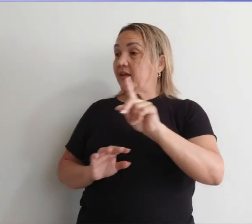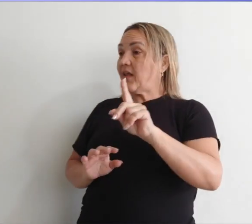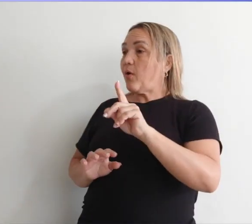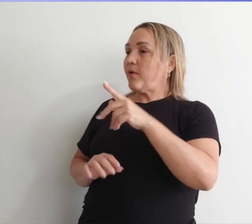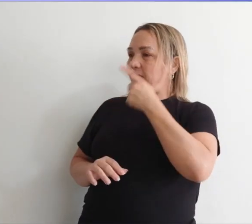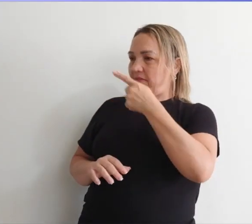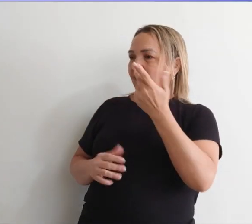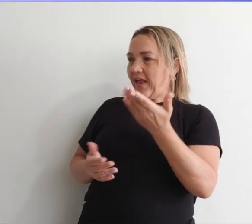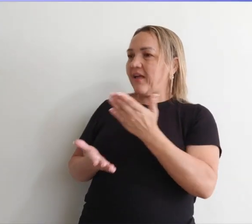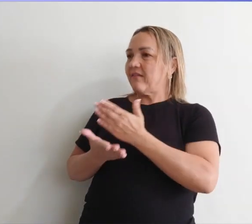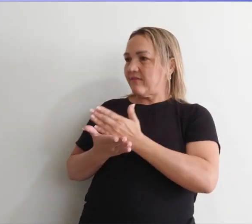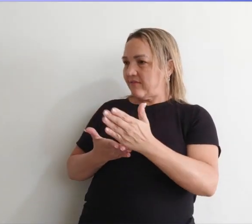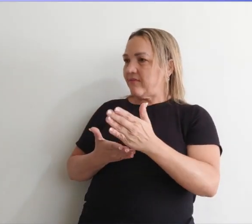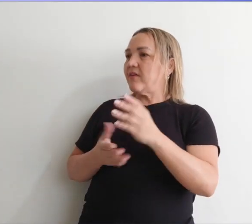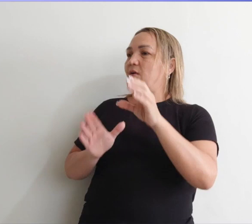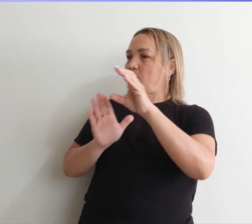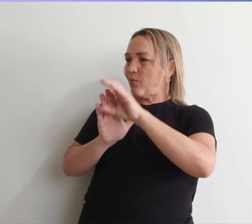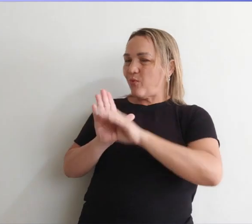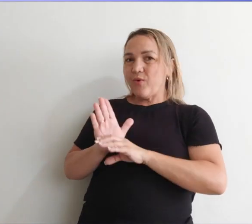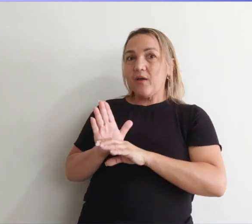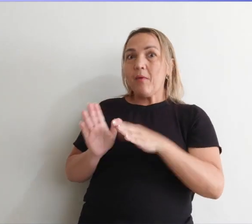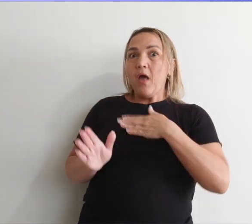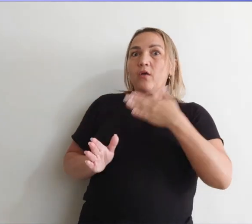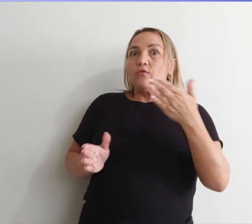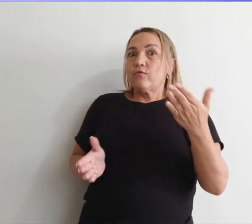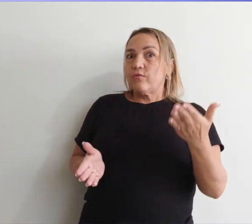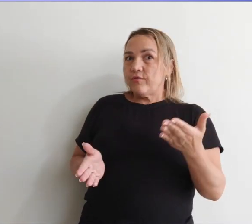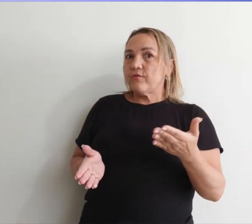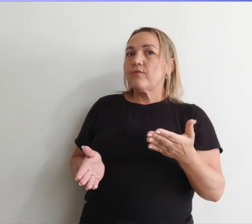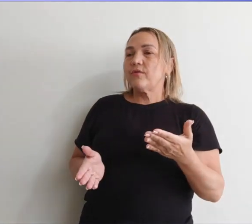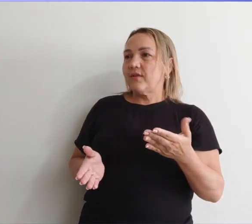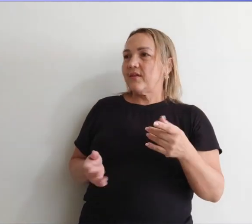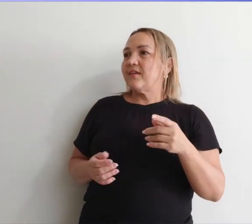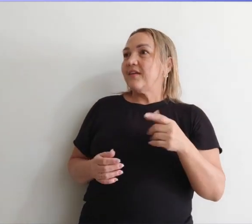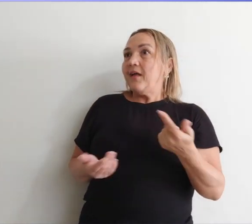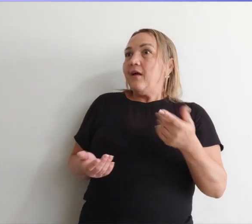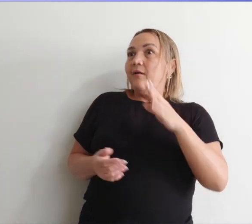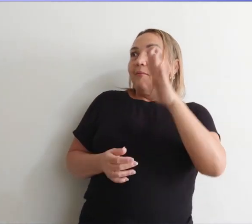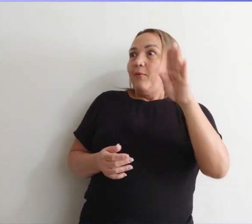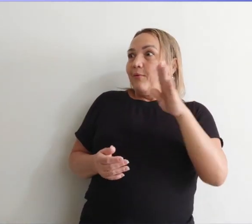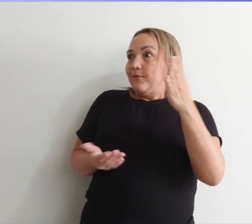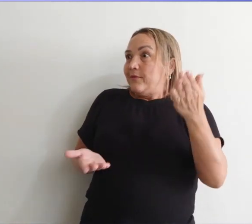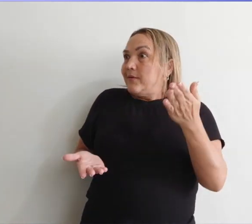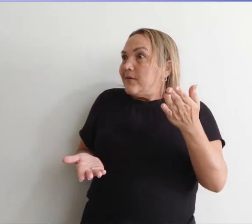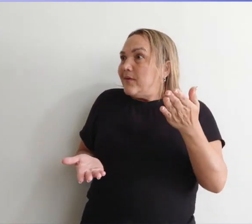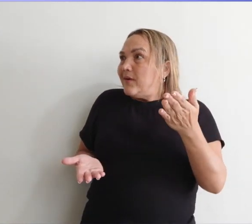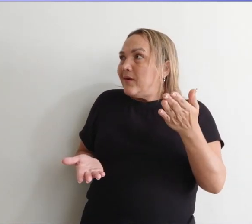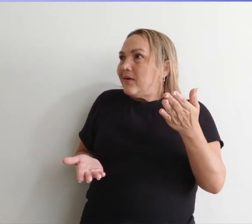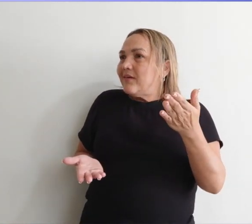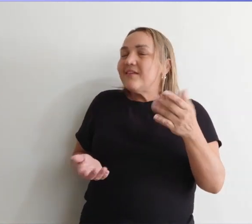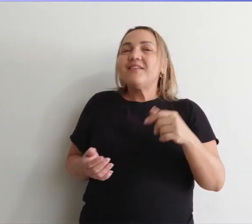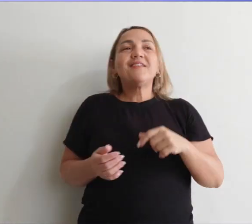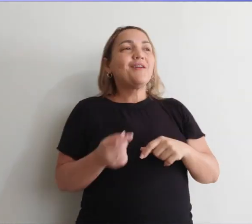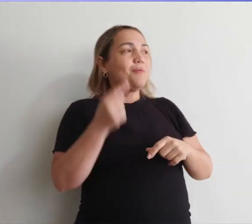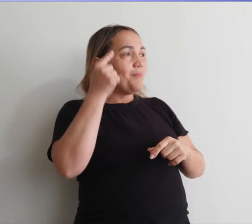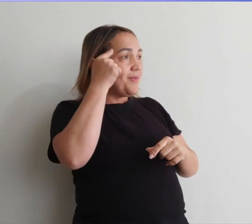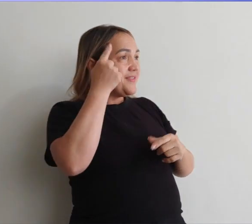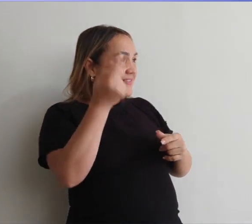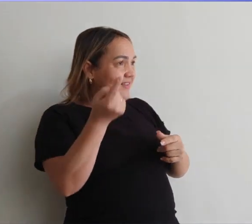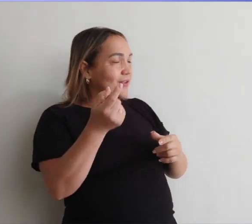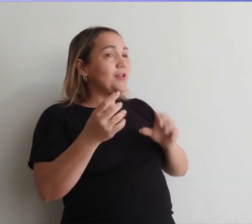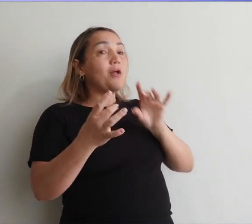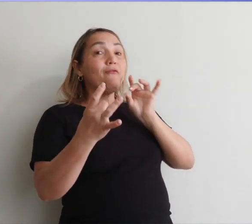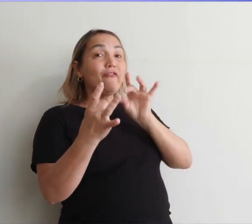realmente o início do nosso currículo ele dá aquele susto de eu estou fazendo biologia. Exatamente. Pensando nisso, vendo